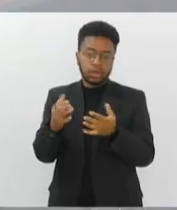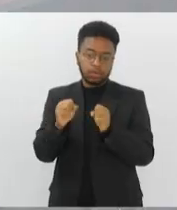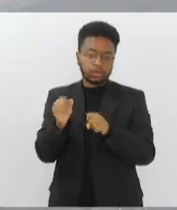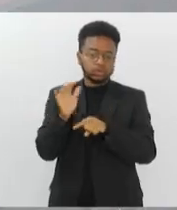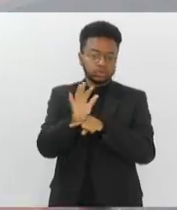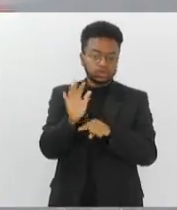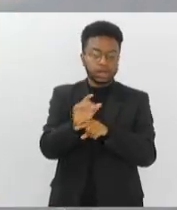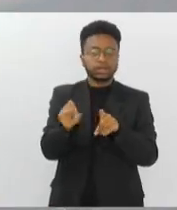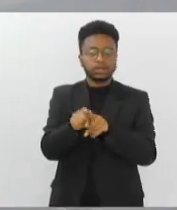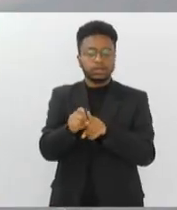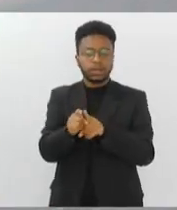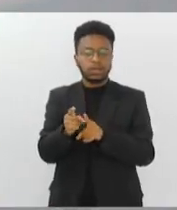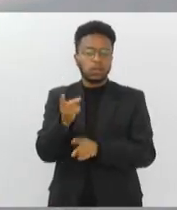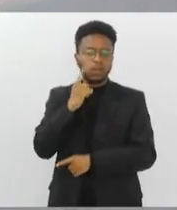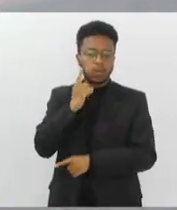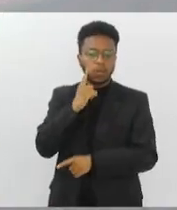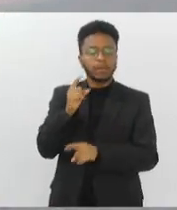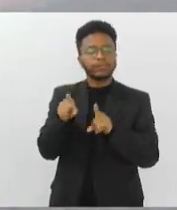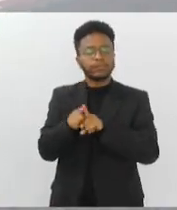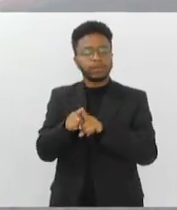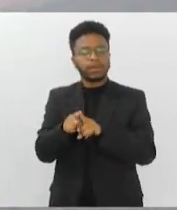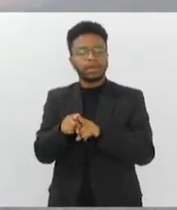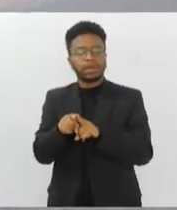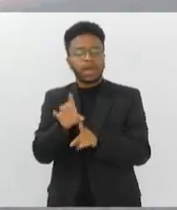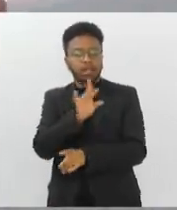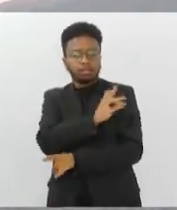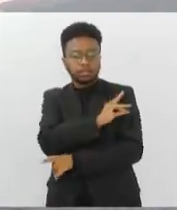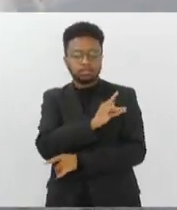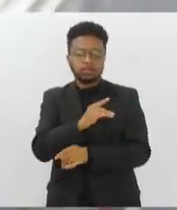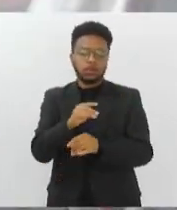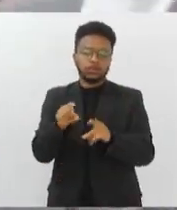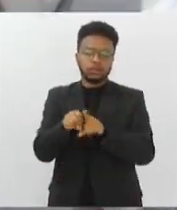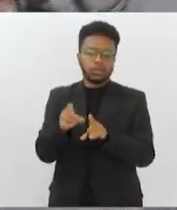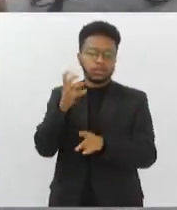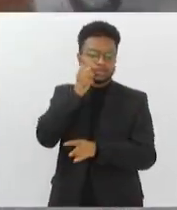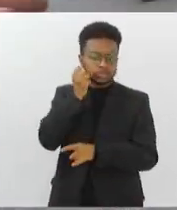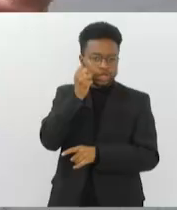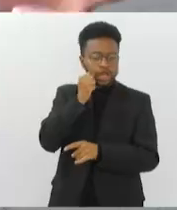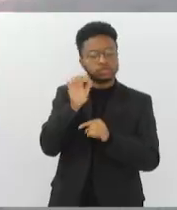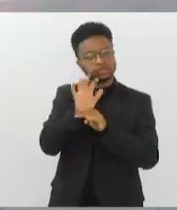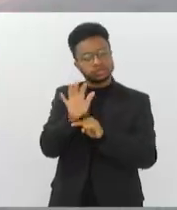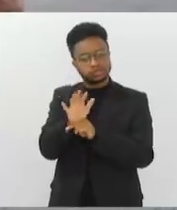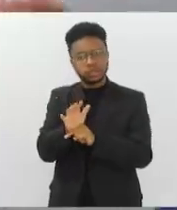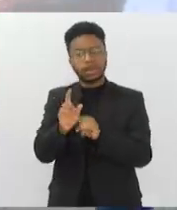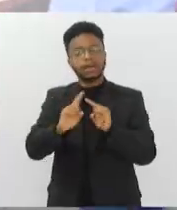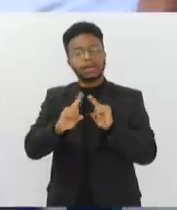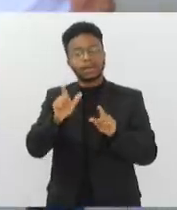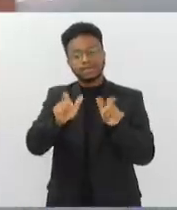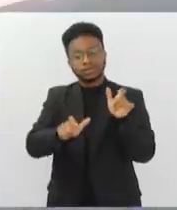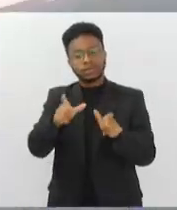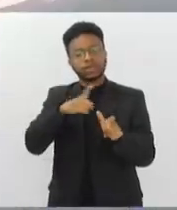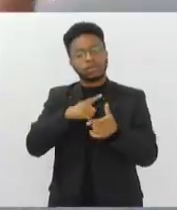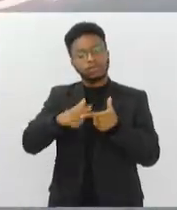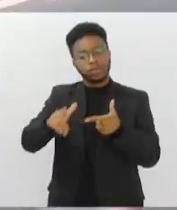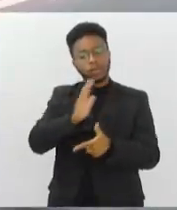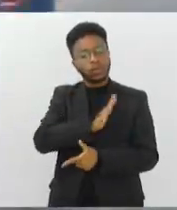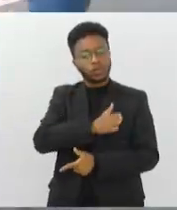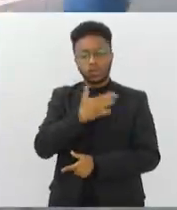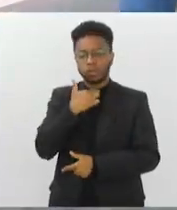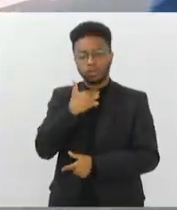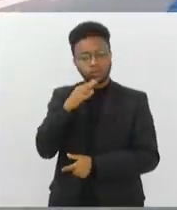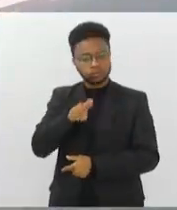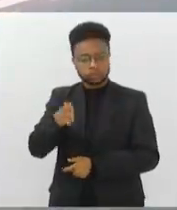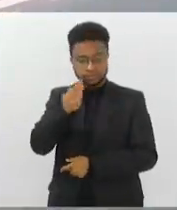Pode ter pastilha, pode ter adesivo, chiclete, mas pacientes cardiovasculares, problema cardíaco, não podem